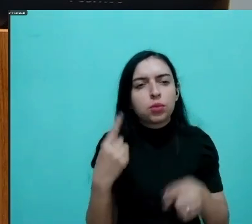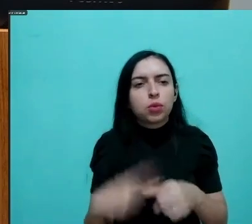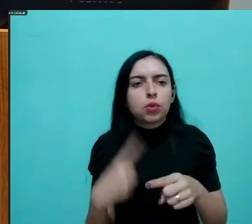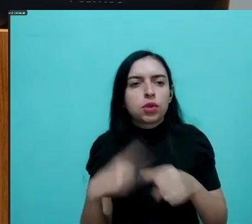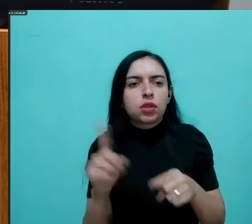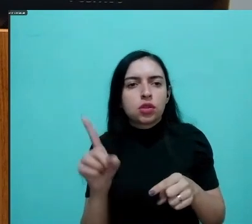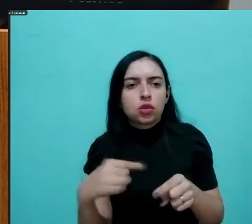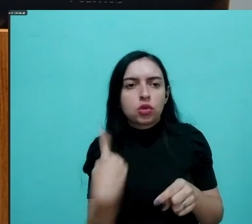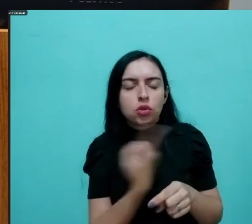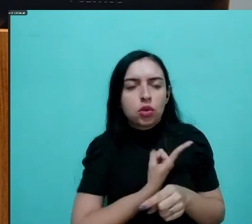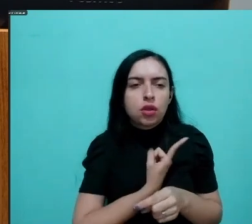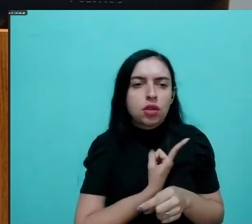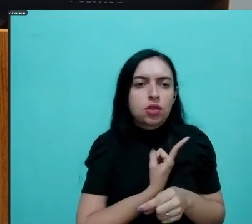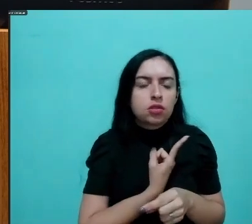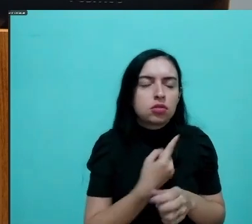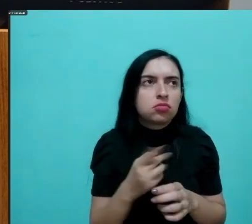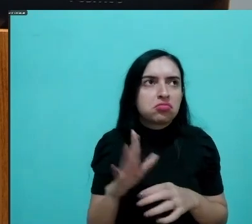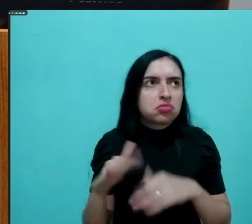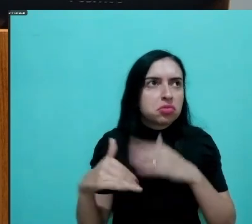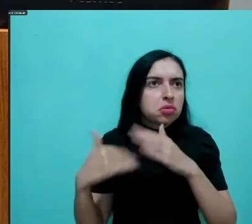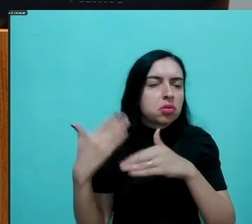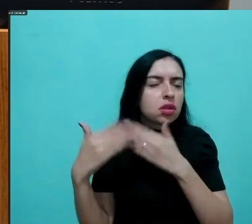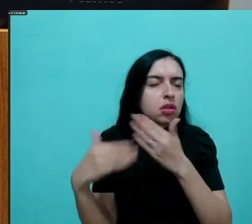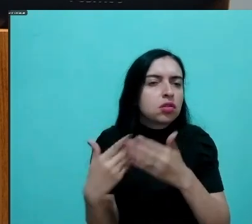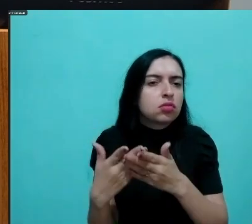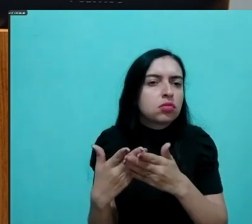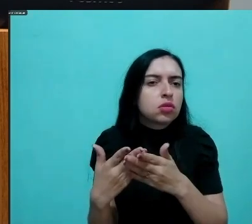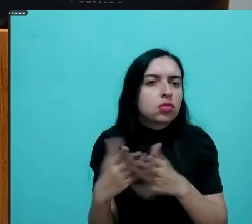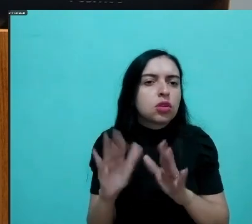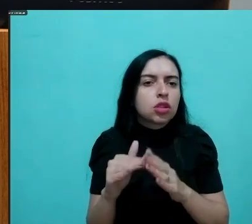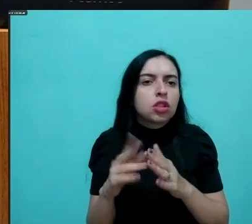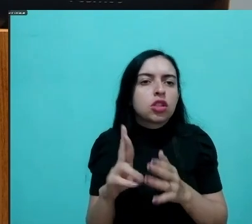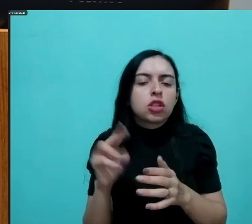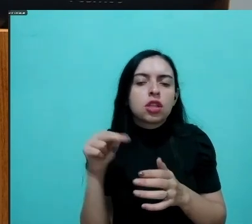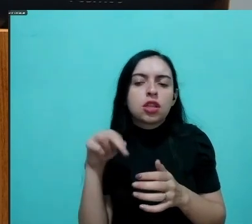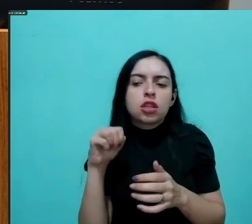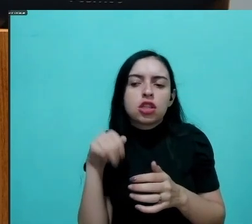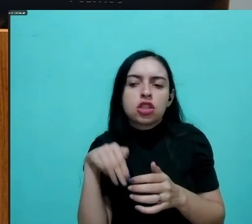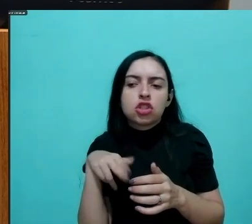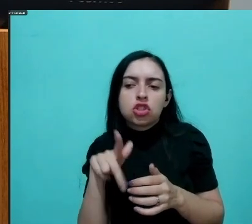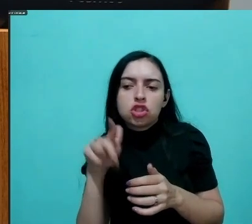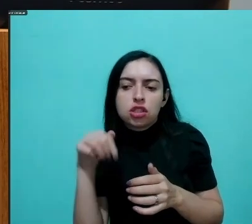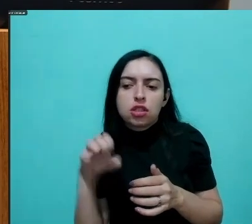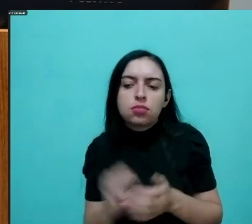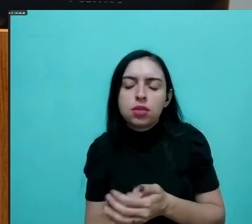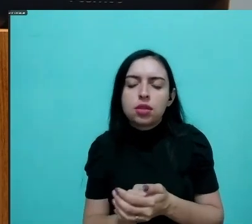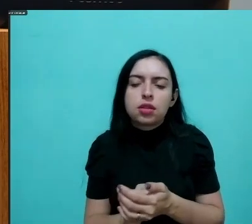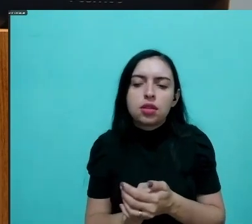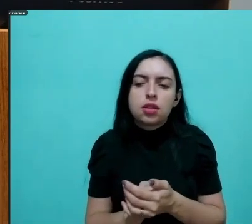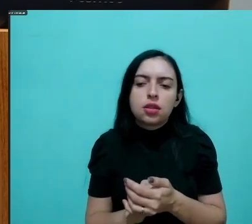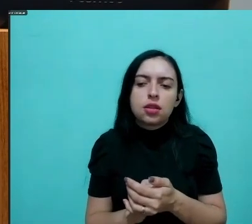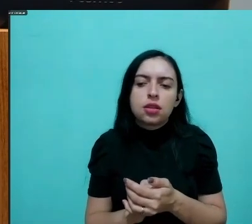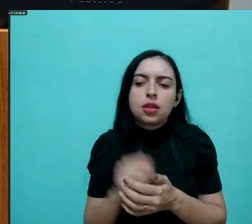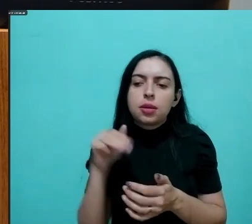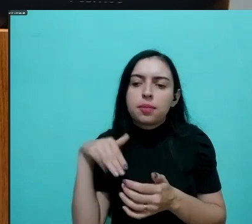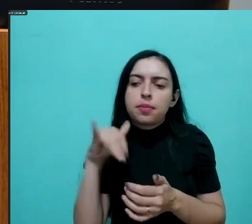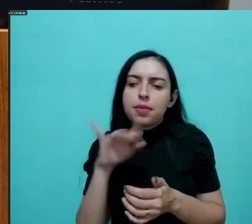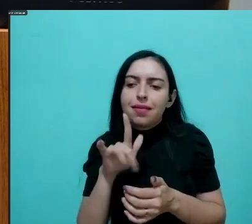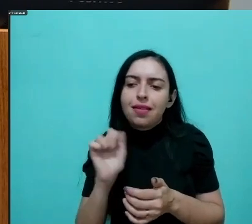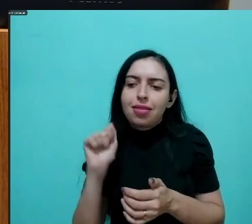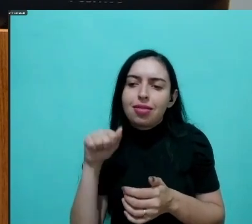nós, durante o nosso regime militar, aceitamos toda a